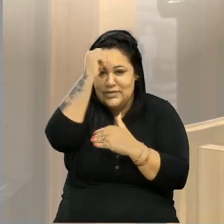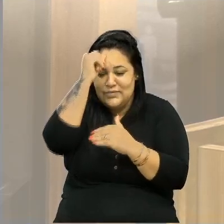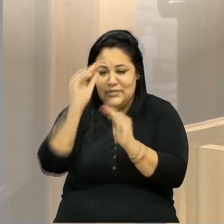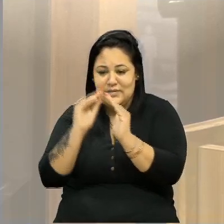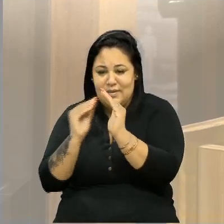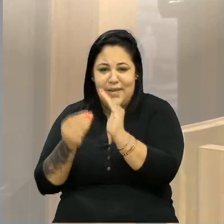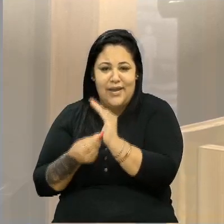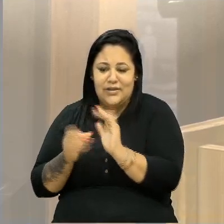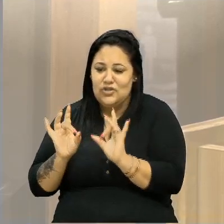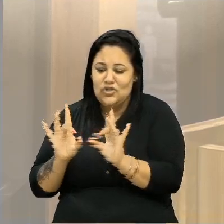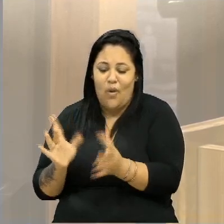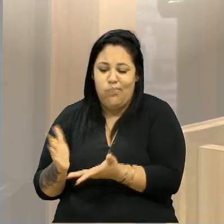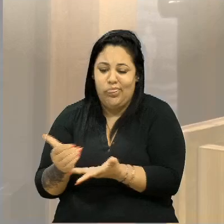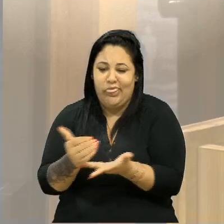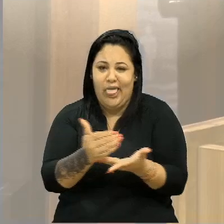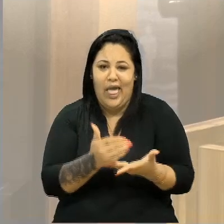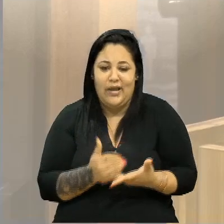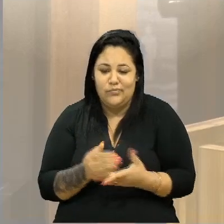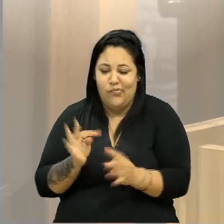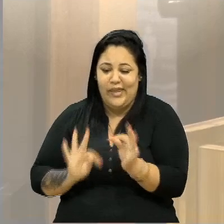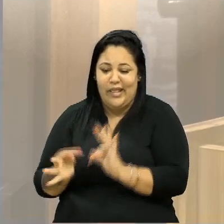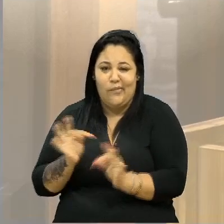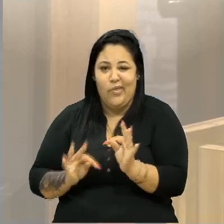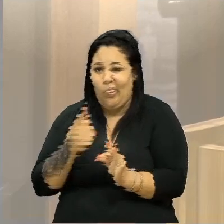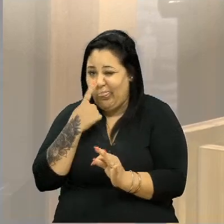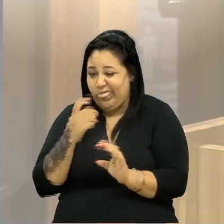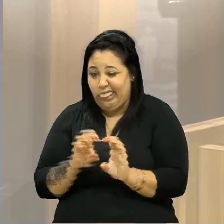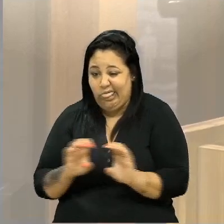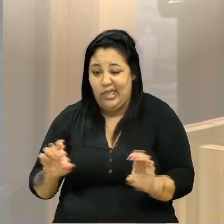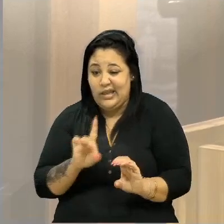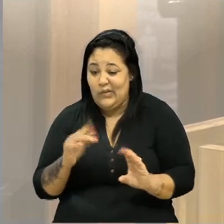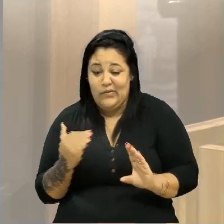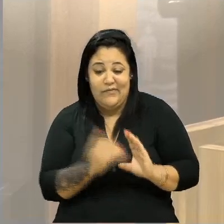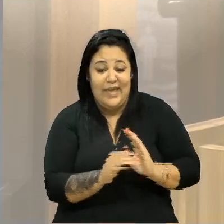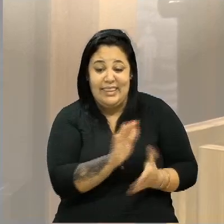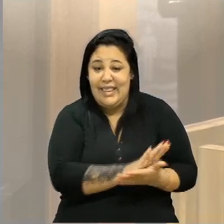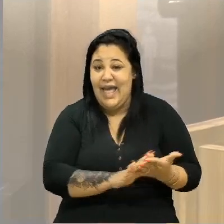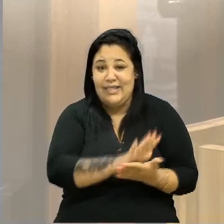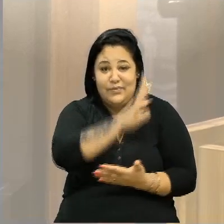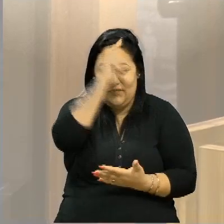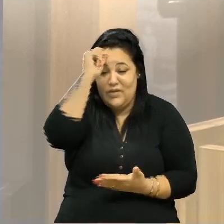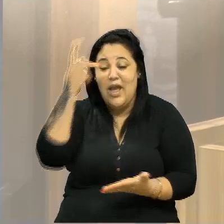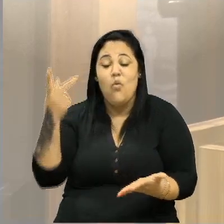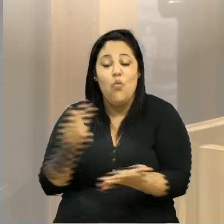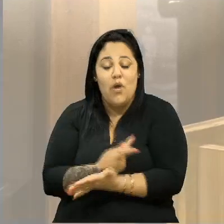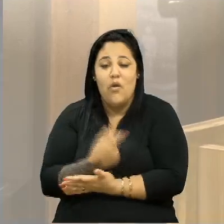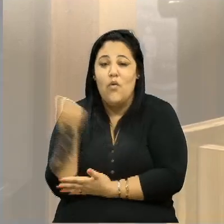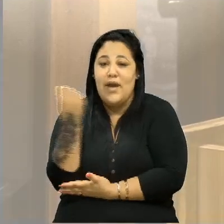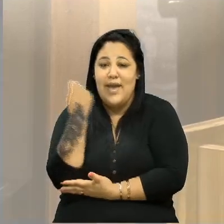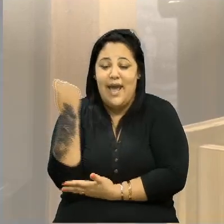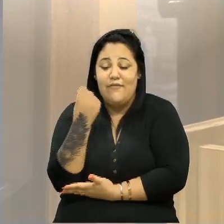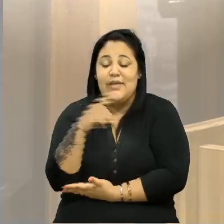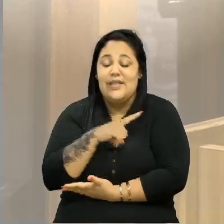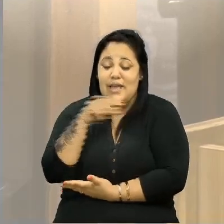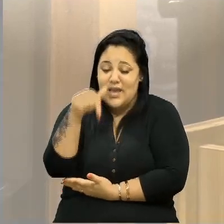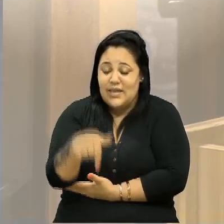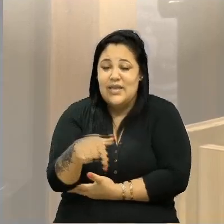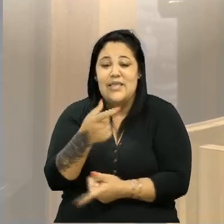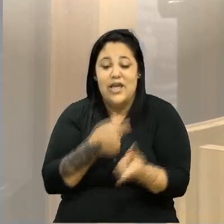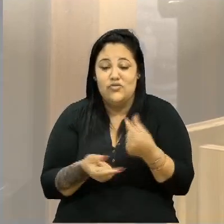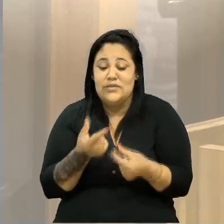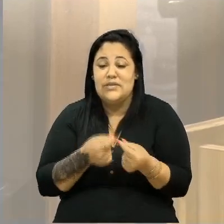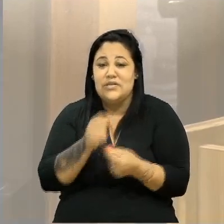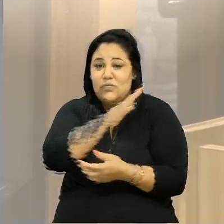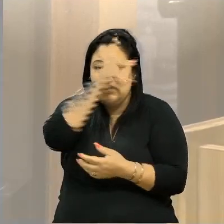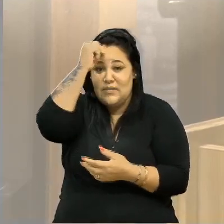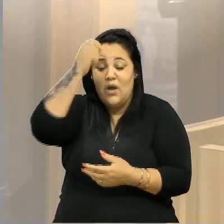só arrecada o tratamento de esgoto e tudo, e não repassa nada à Prefeitura. Isso é um erro grave que existe aqui na administração municipal,